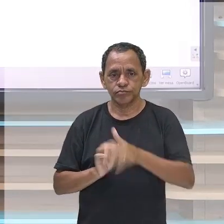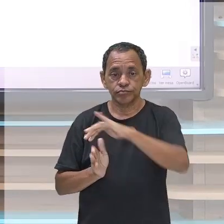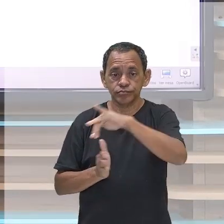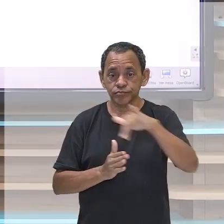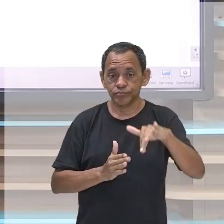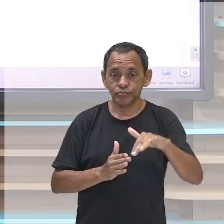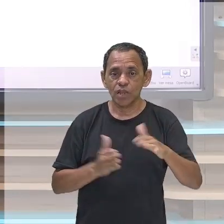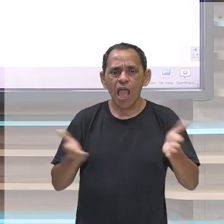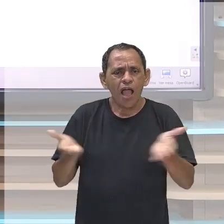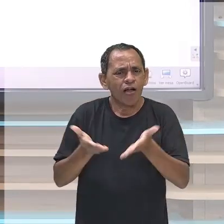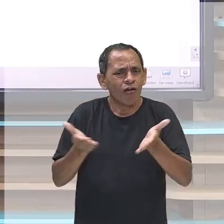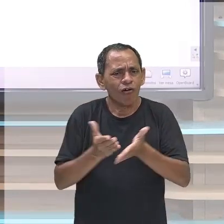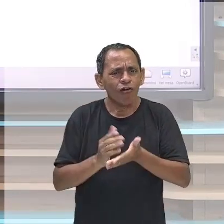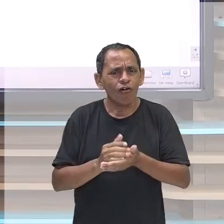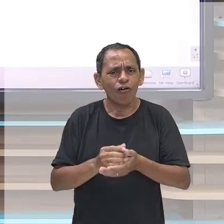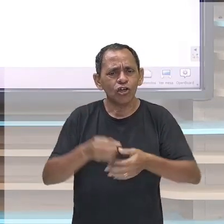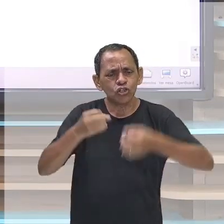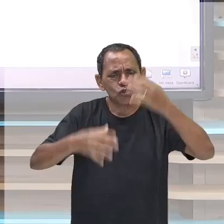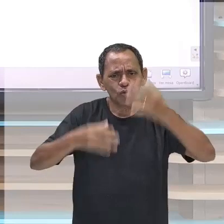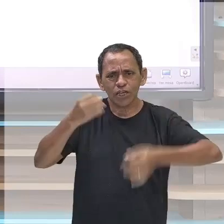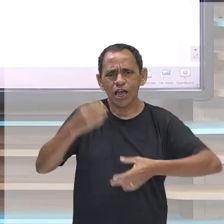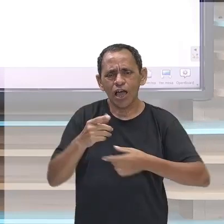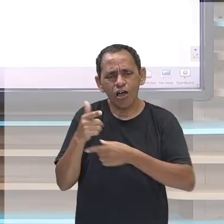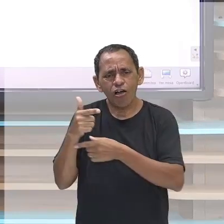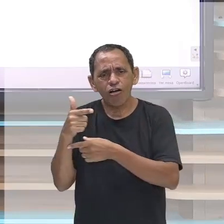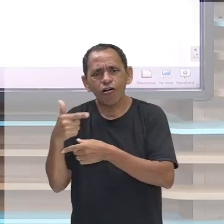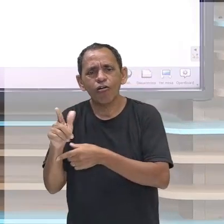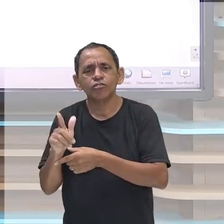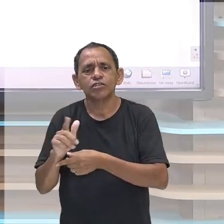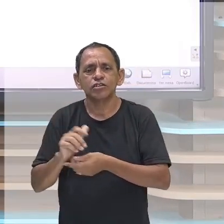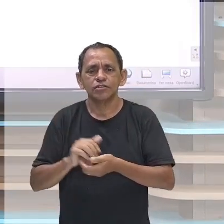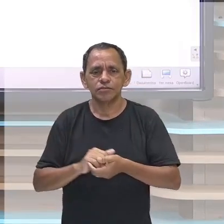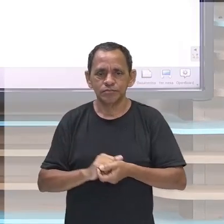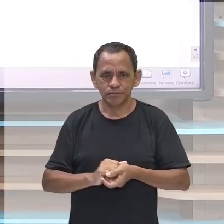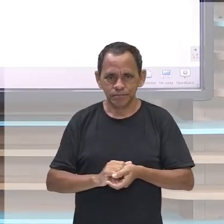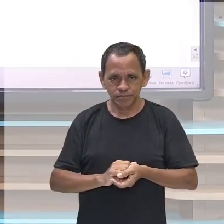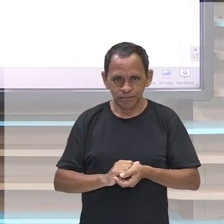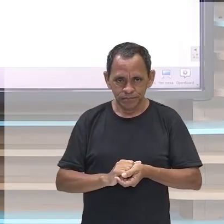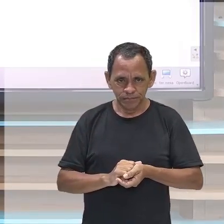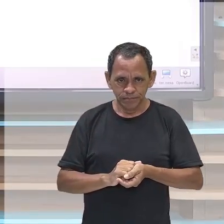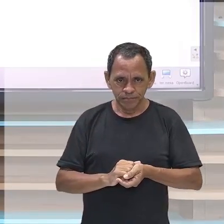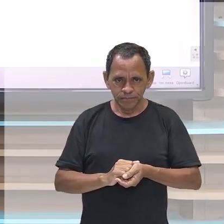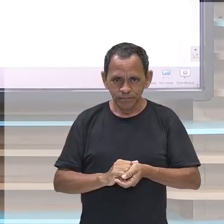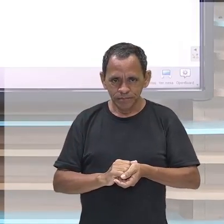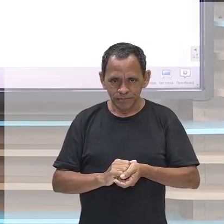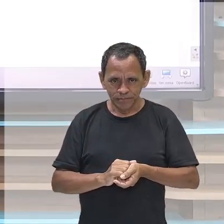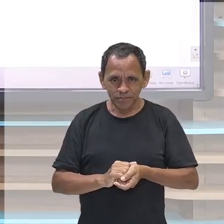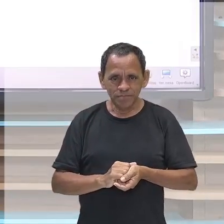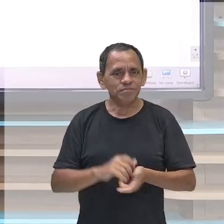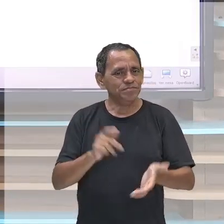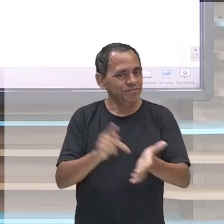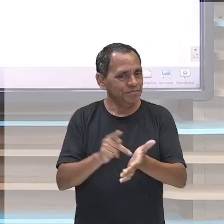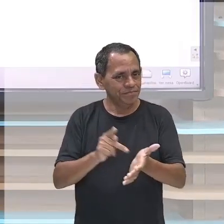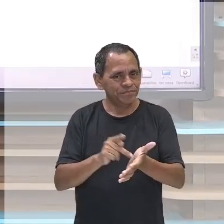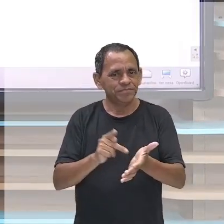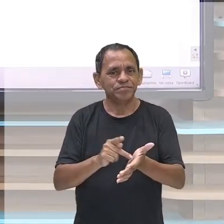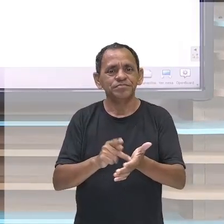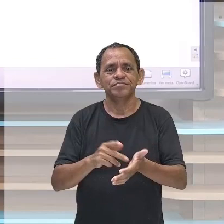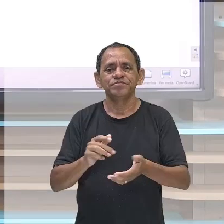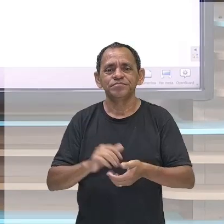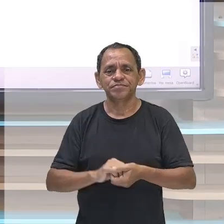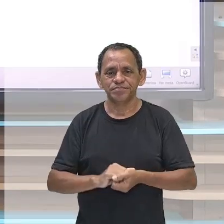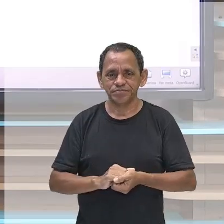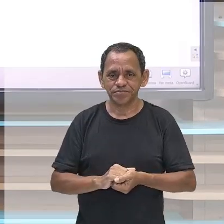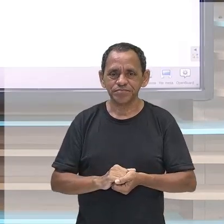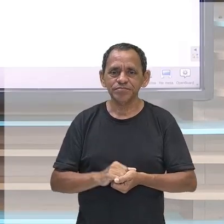bastante interessante também, né? Vai nesse sentido do que a gente está falando. Lógico que ele não falou nada aqui que não seja interessante para as